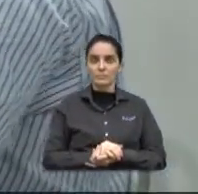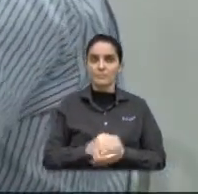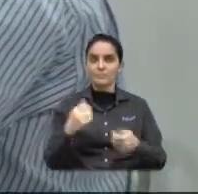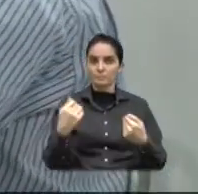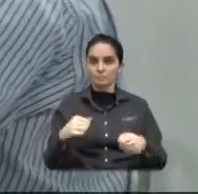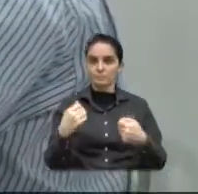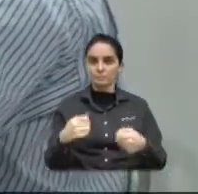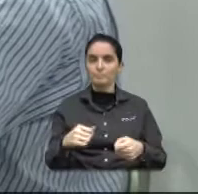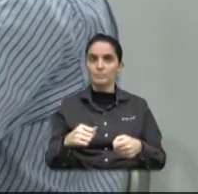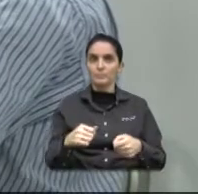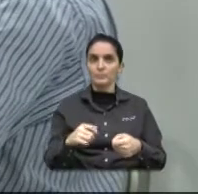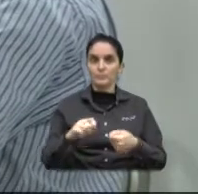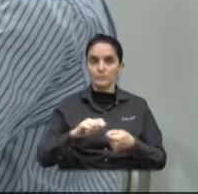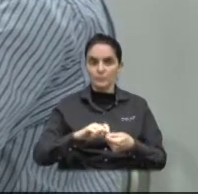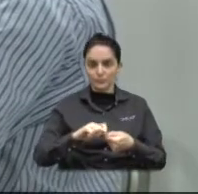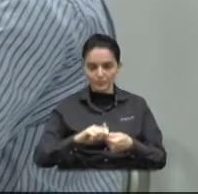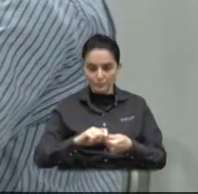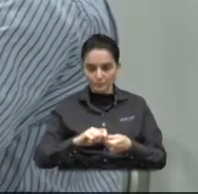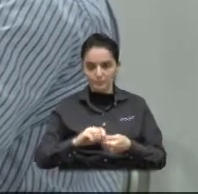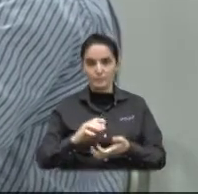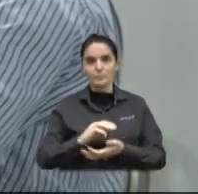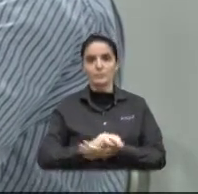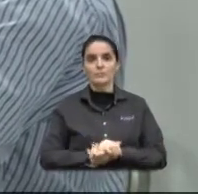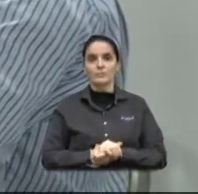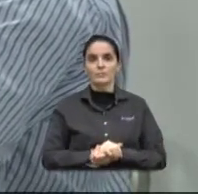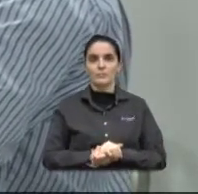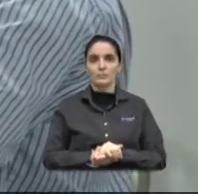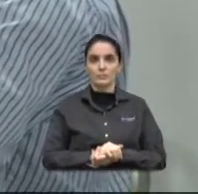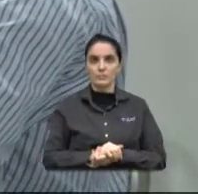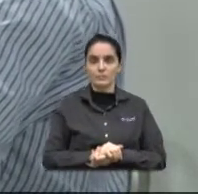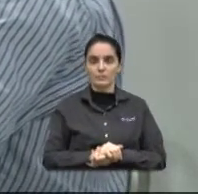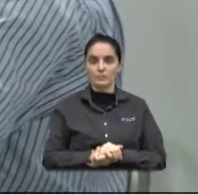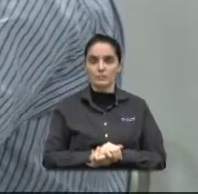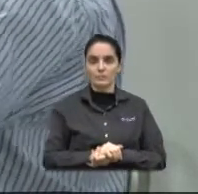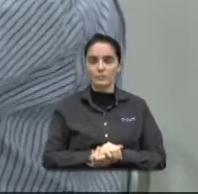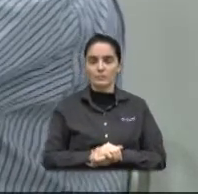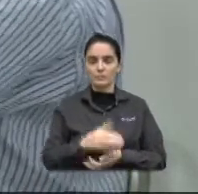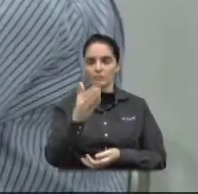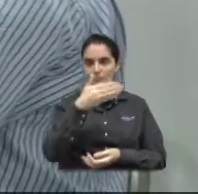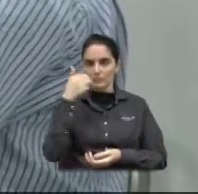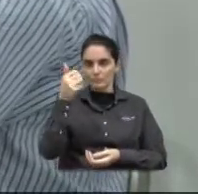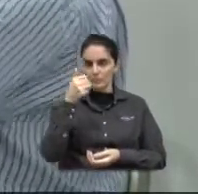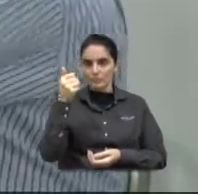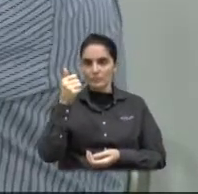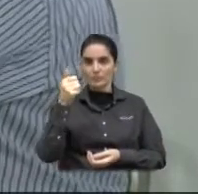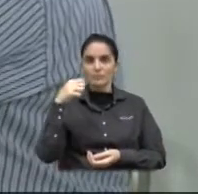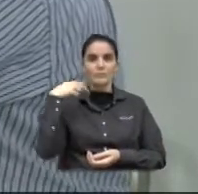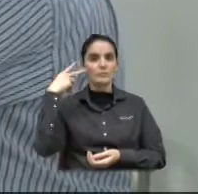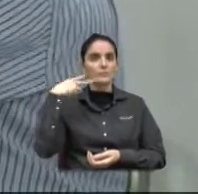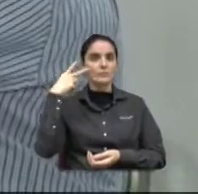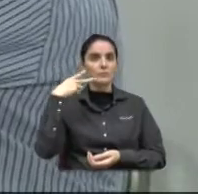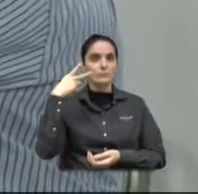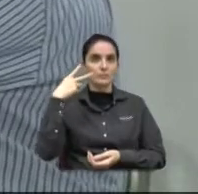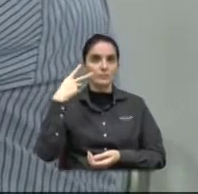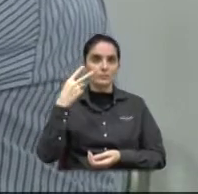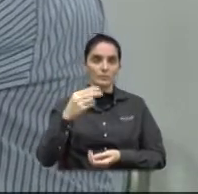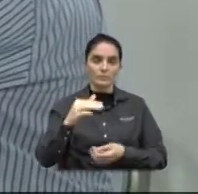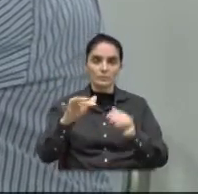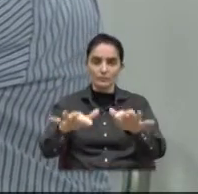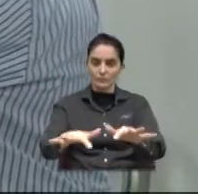para dar mais vamos ver a facilidade para que os vereadores o parlamento